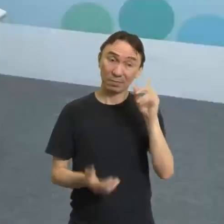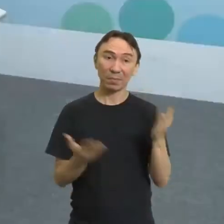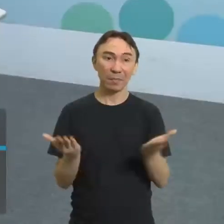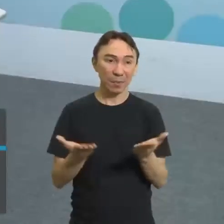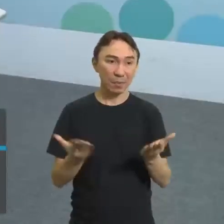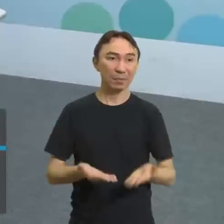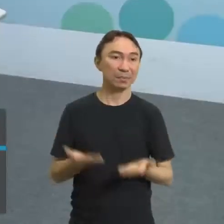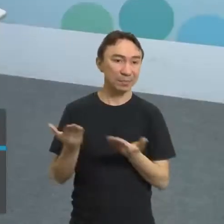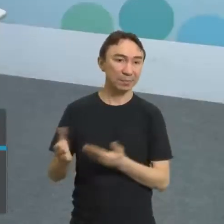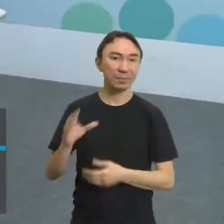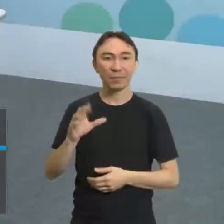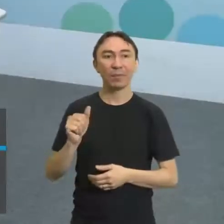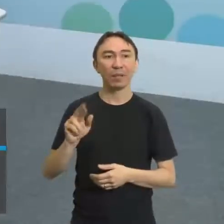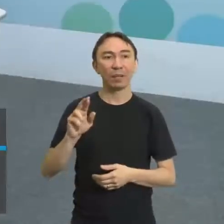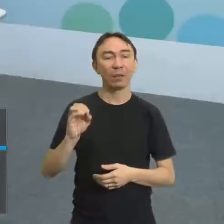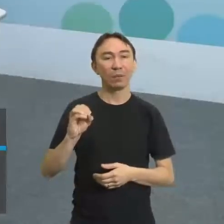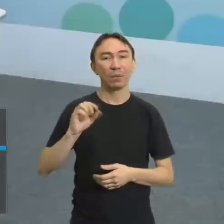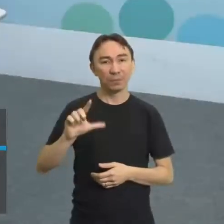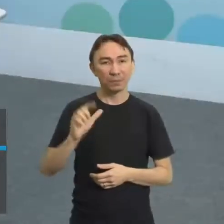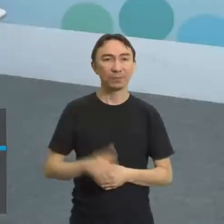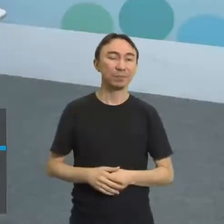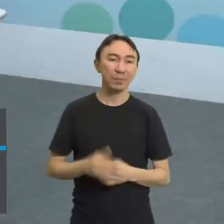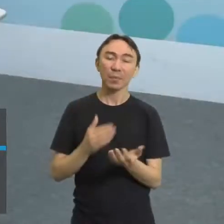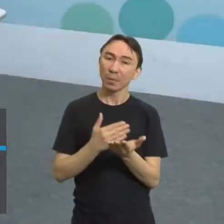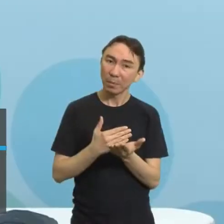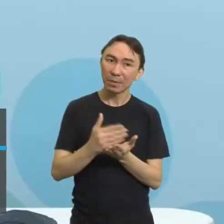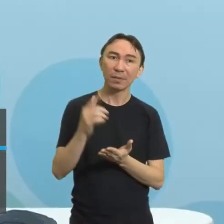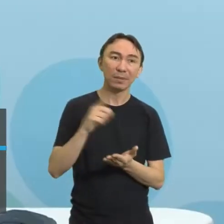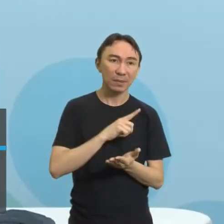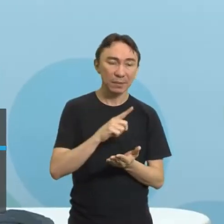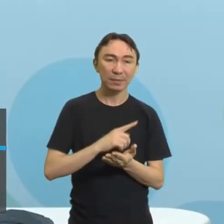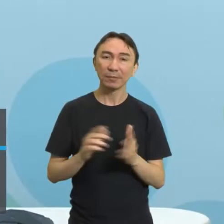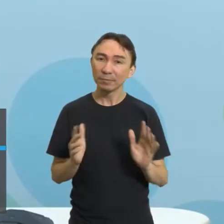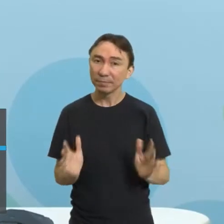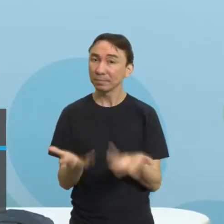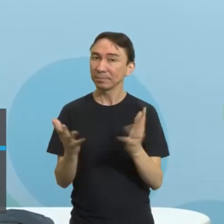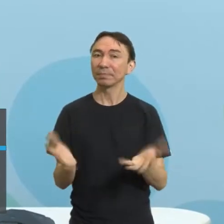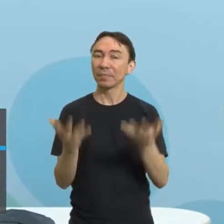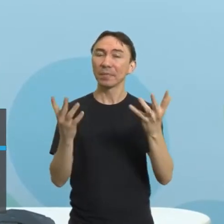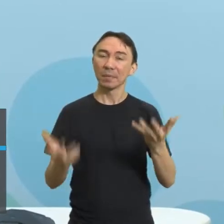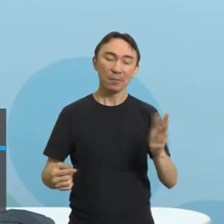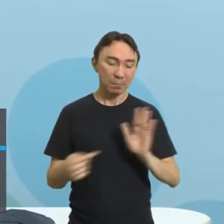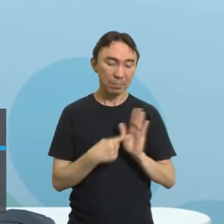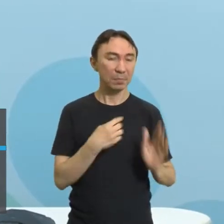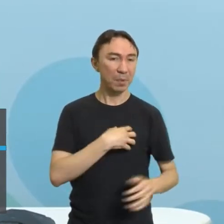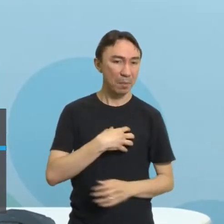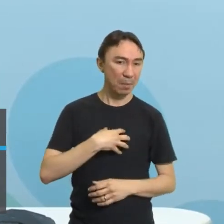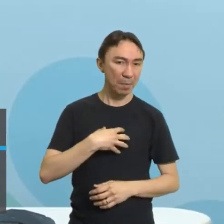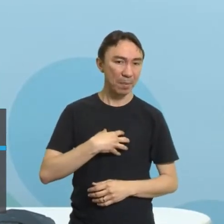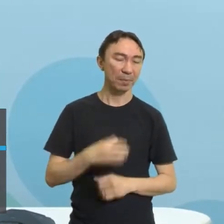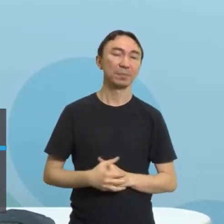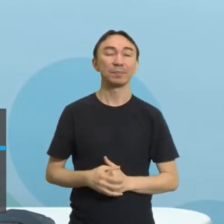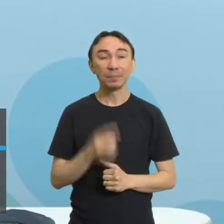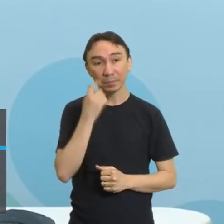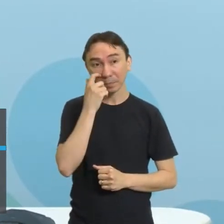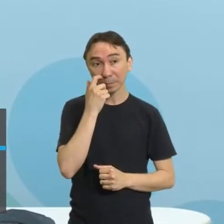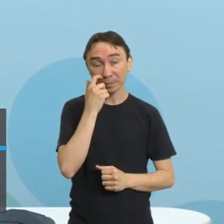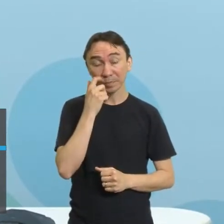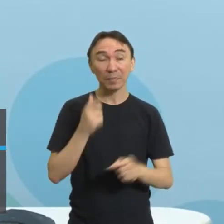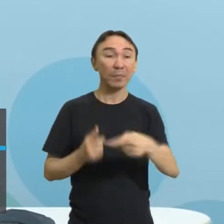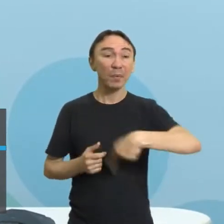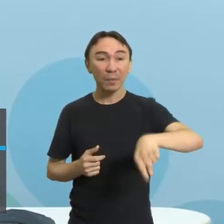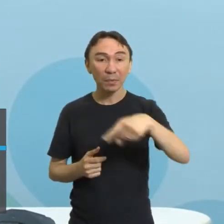gente começar com a nossa sensibilização. Obrigada, Letícia. Bom, gente, então, para a gente iniciar